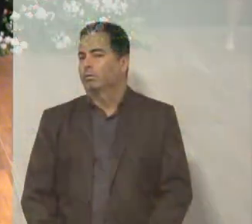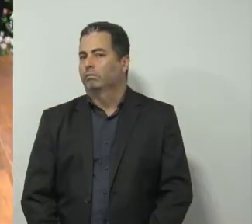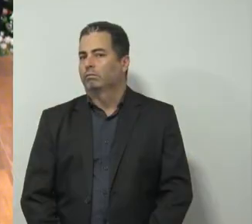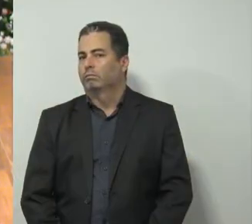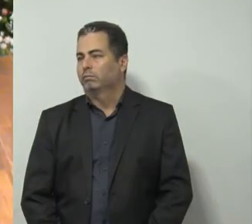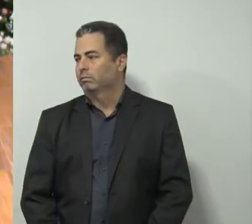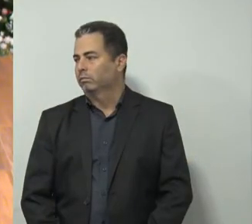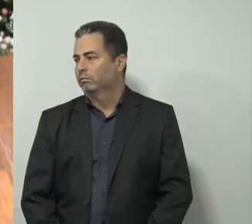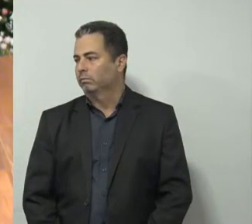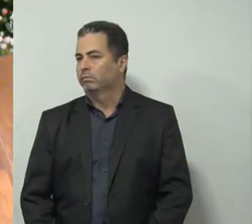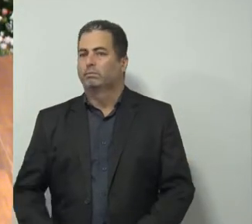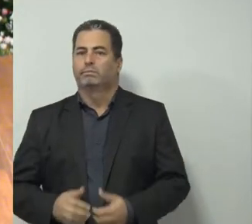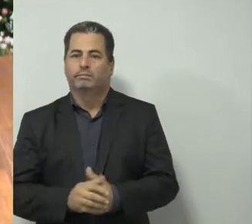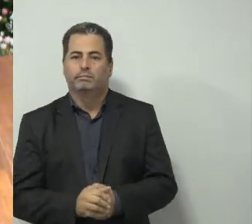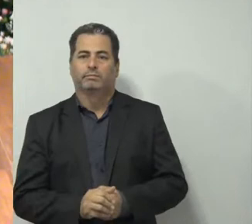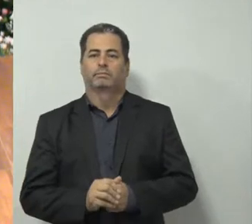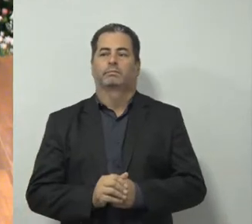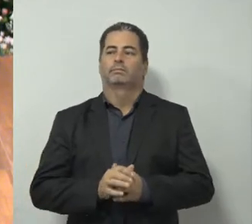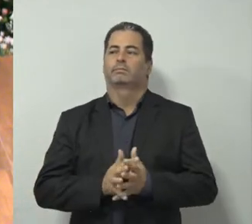Reamilton Espíndola.